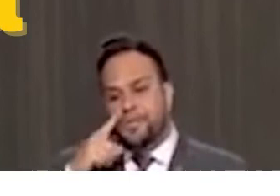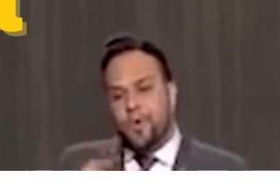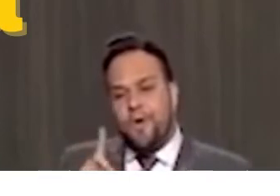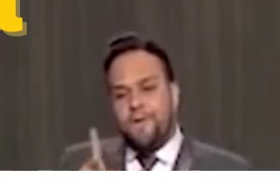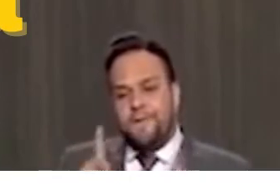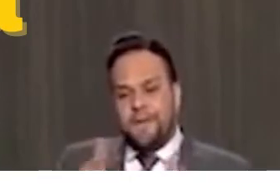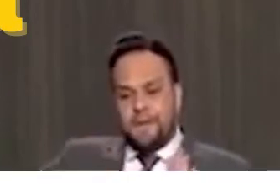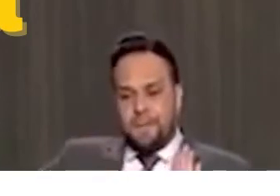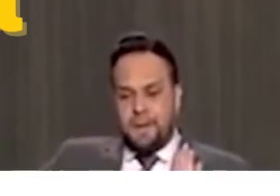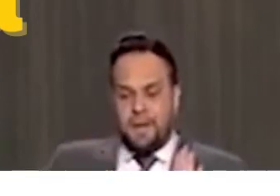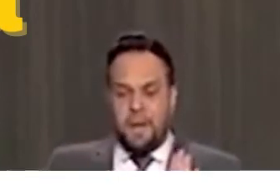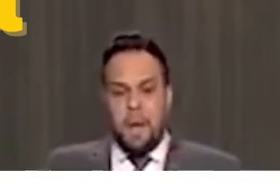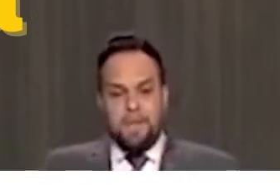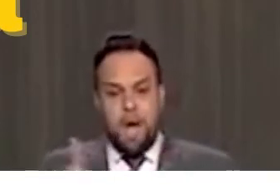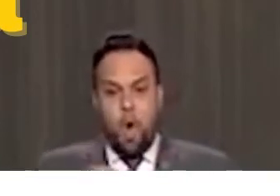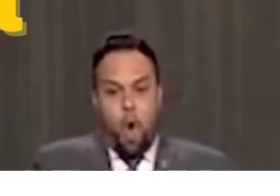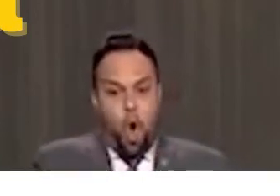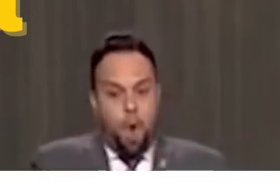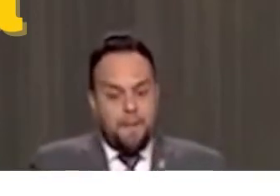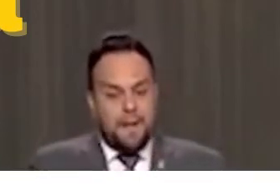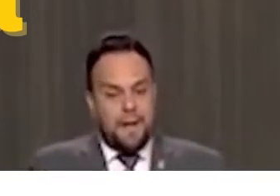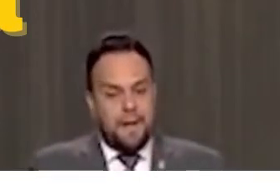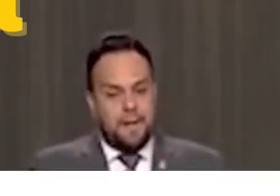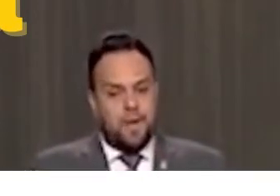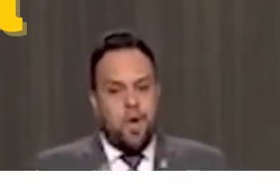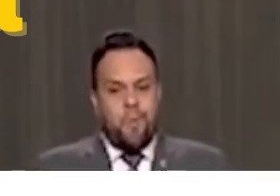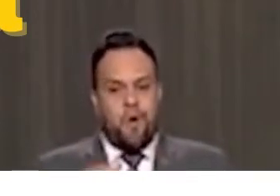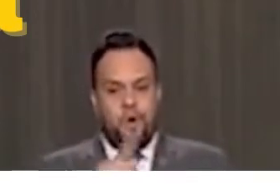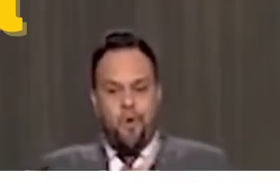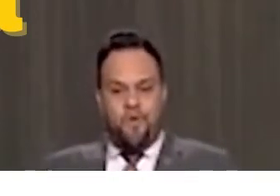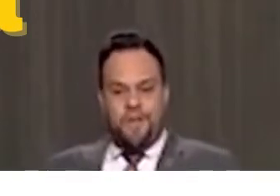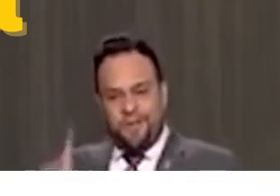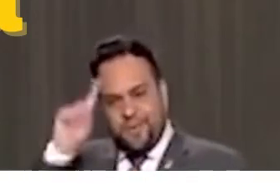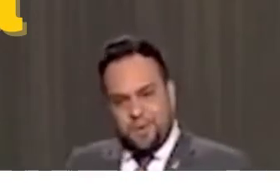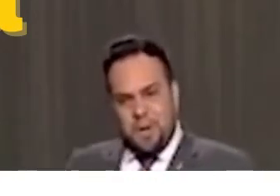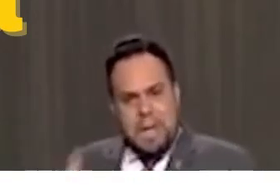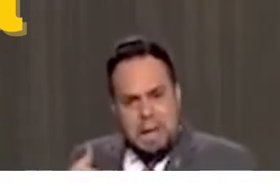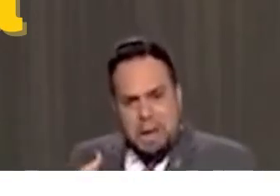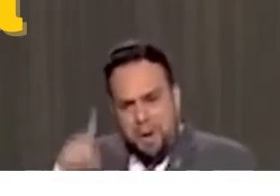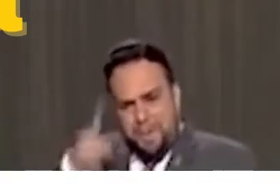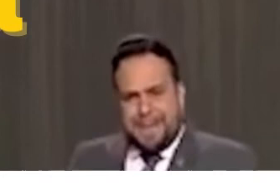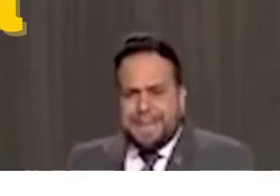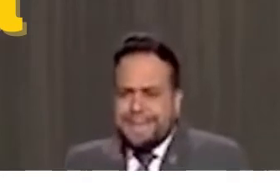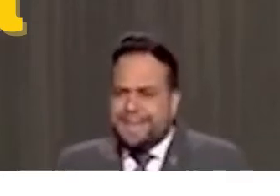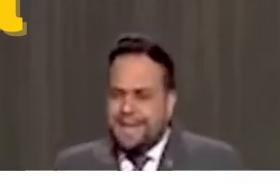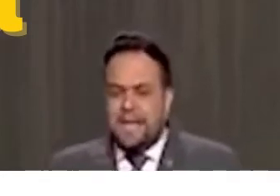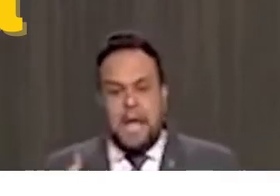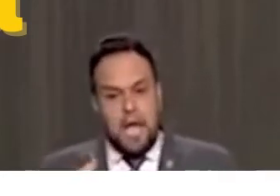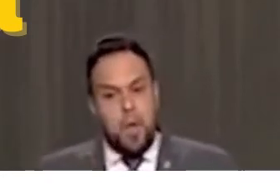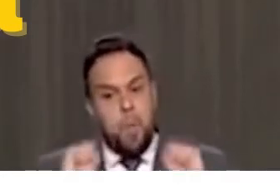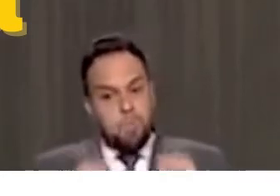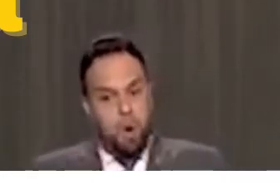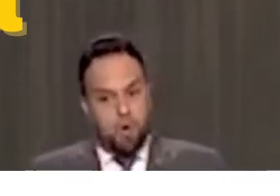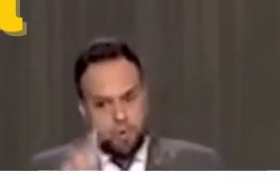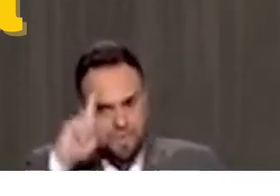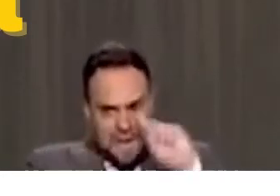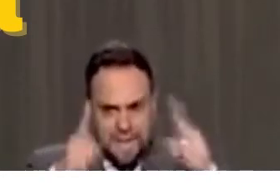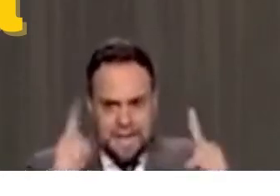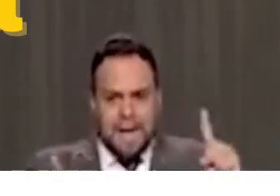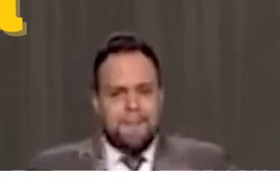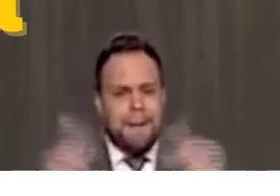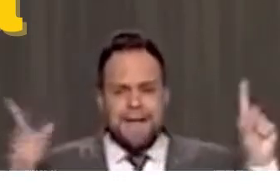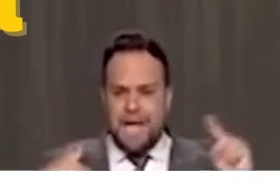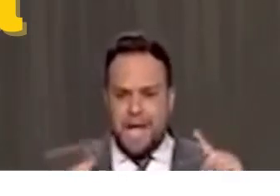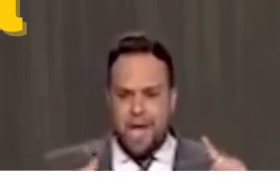casa pelos seus respectivos governadores. Eu não mandei fechar nada, apesar de ter o poder, por decreto, parar o Brasil todo. Eu não fechei um